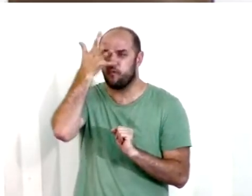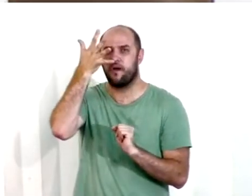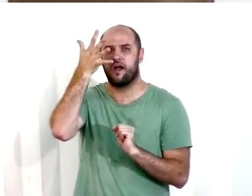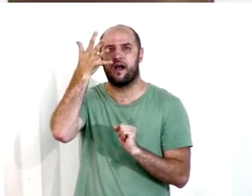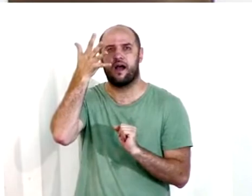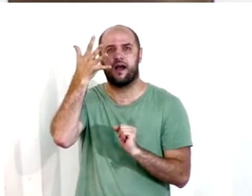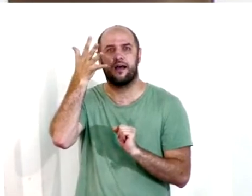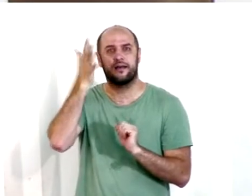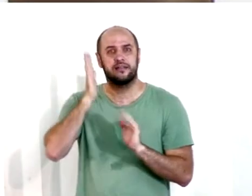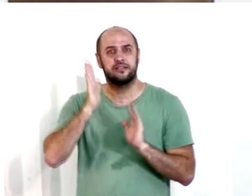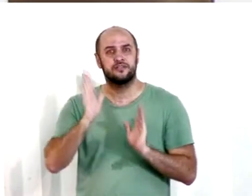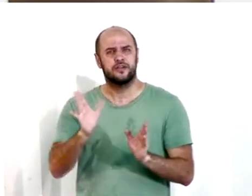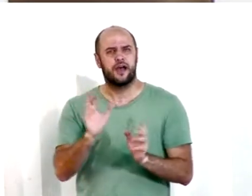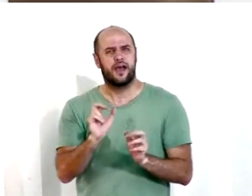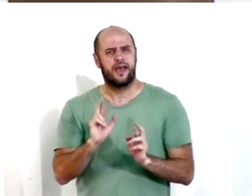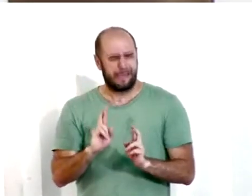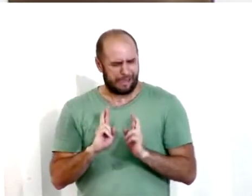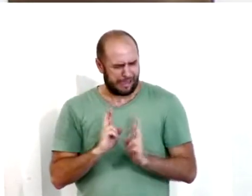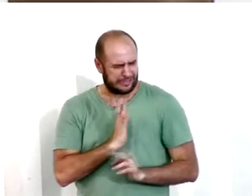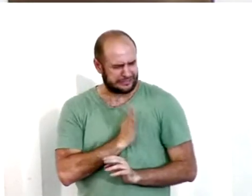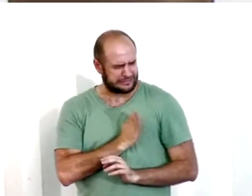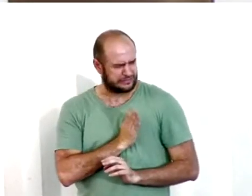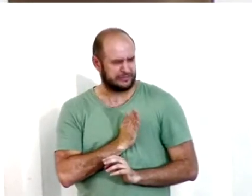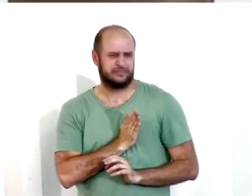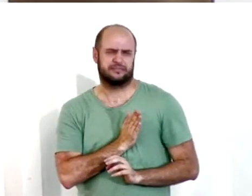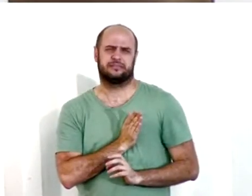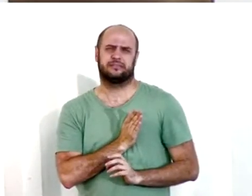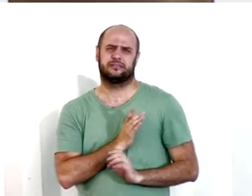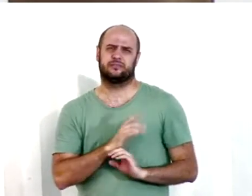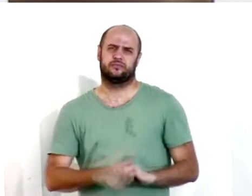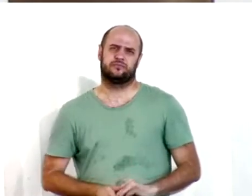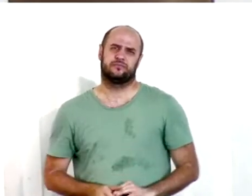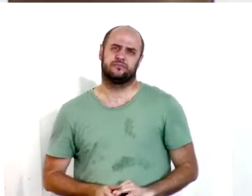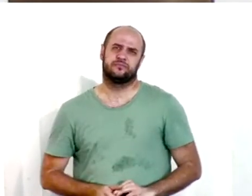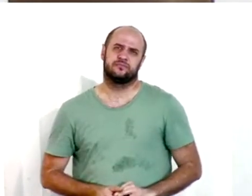ter esperança em nosso coração.